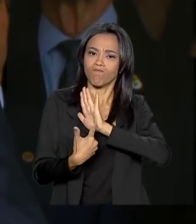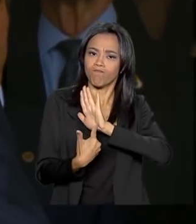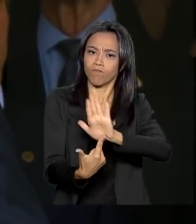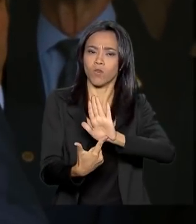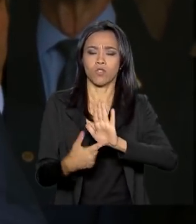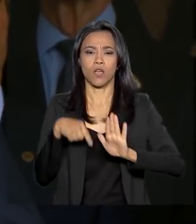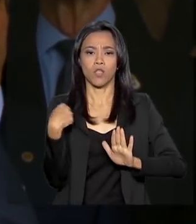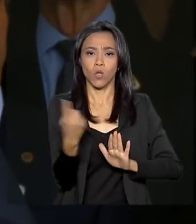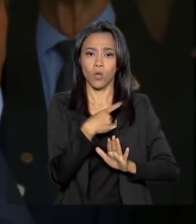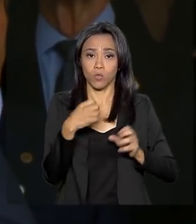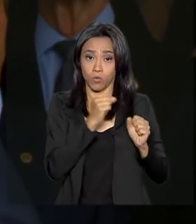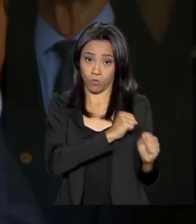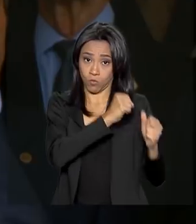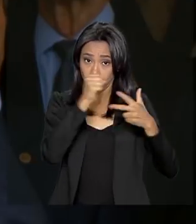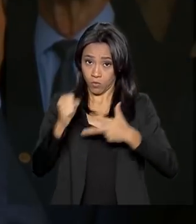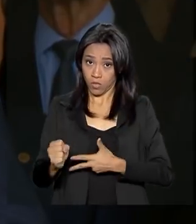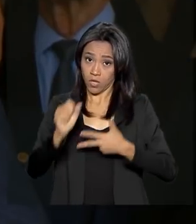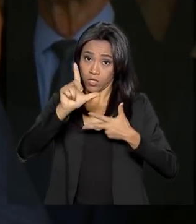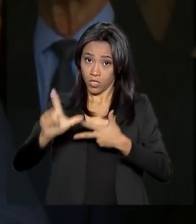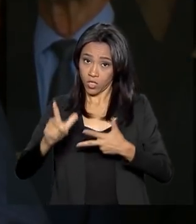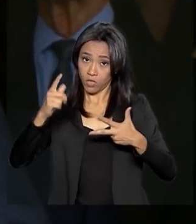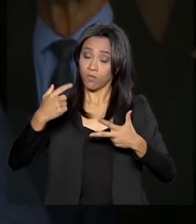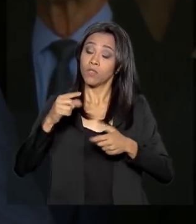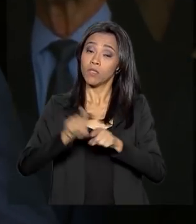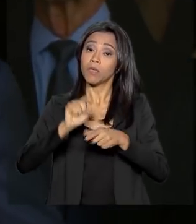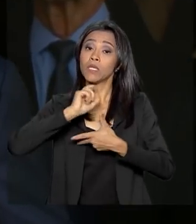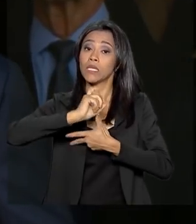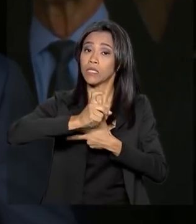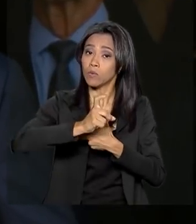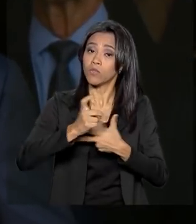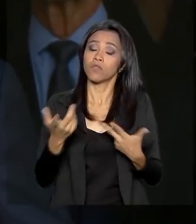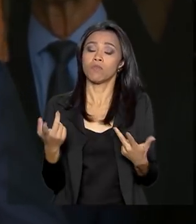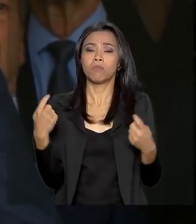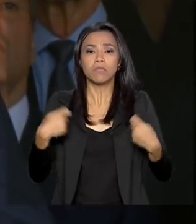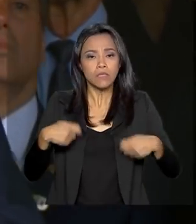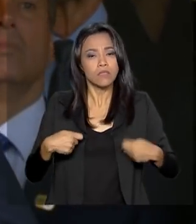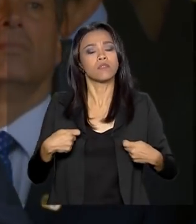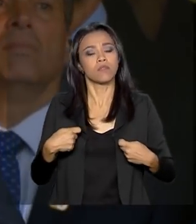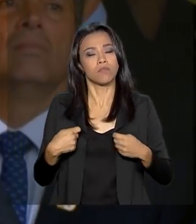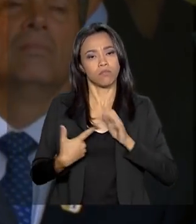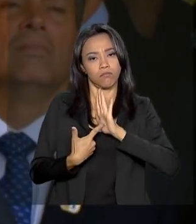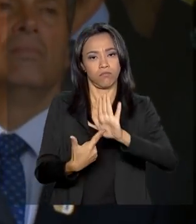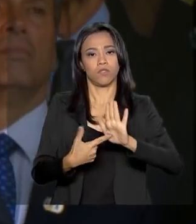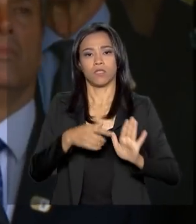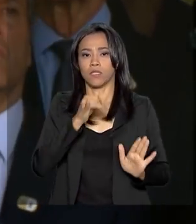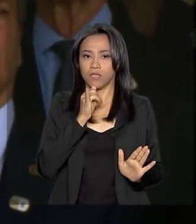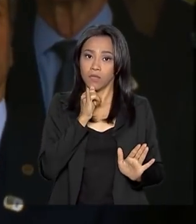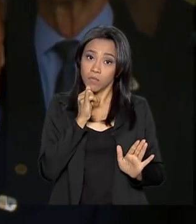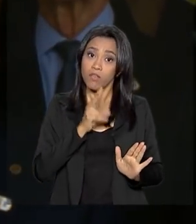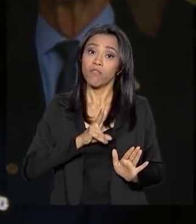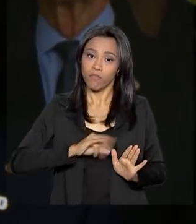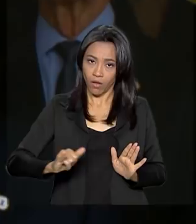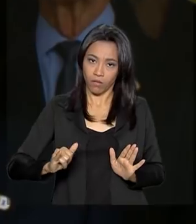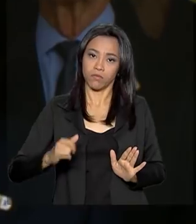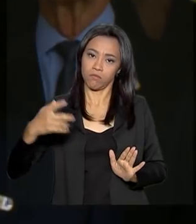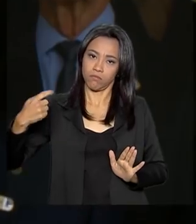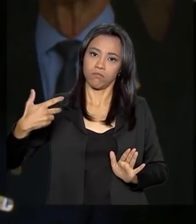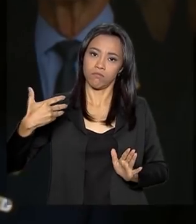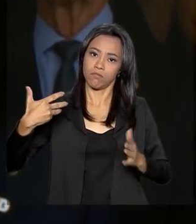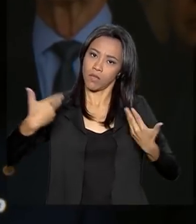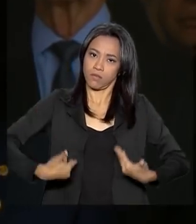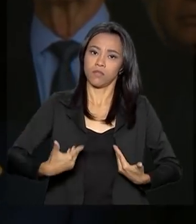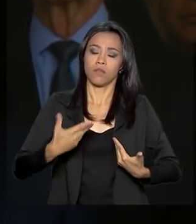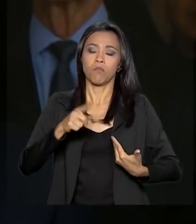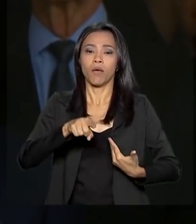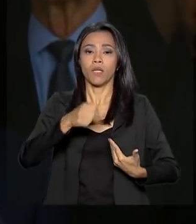e Legislativo, temos que dar exemplo e daremos exemplo para o Brasil realmente